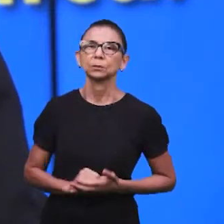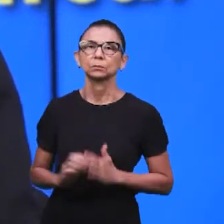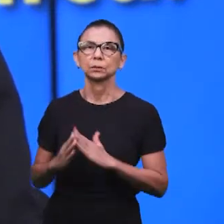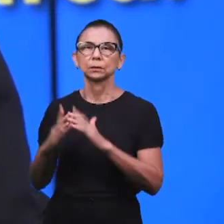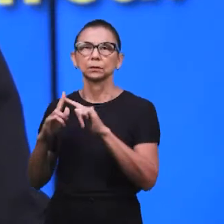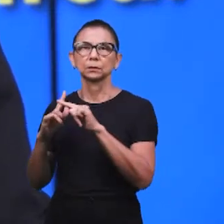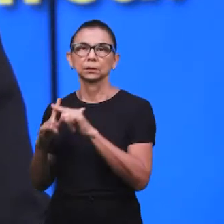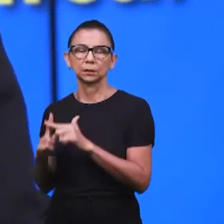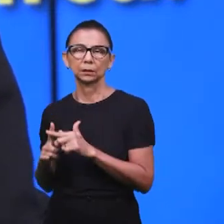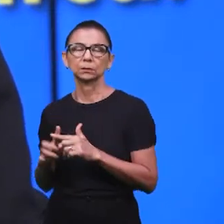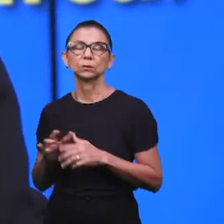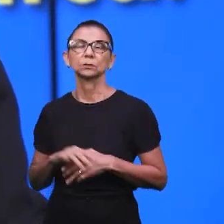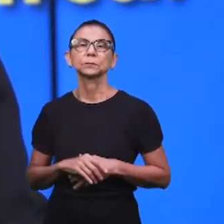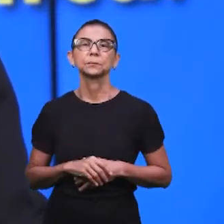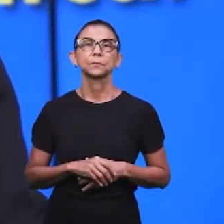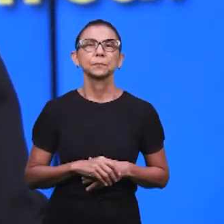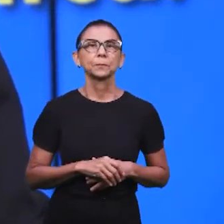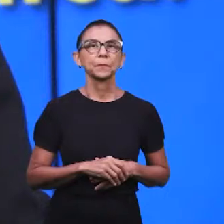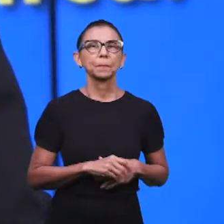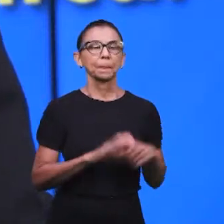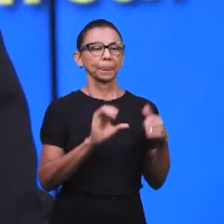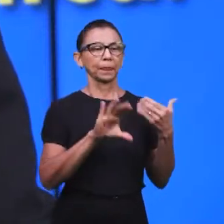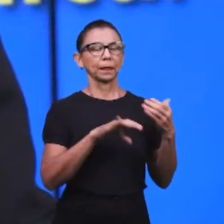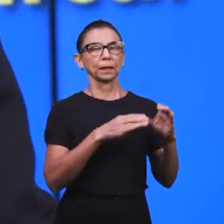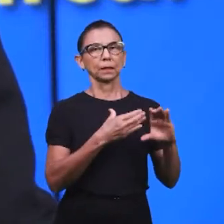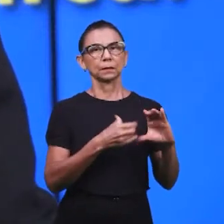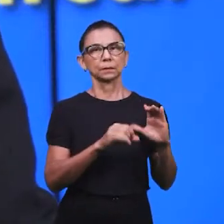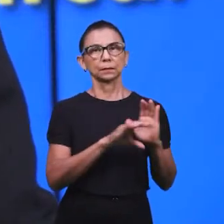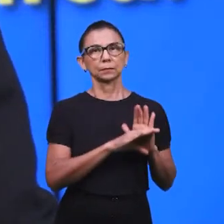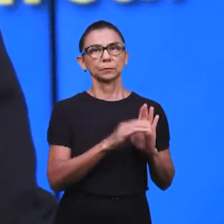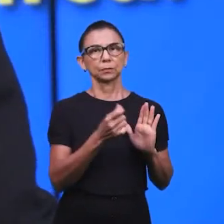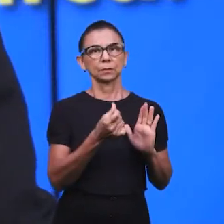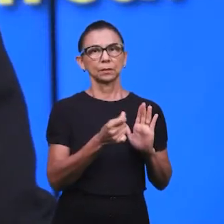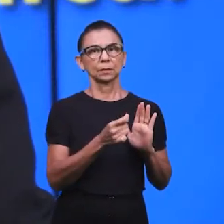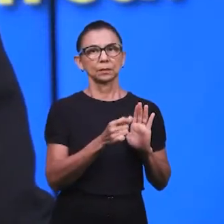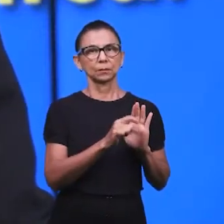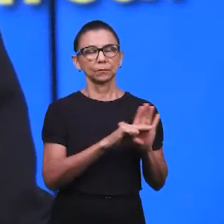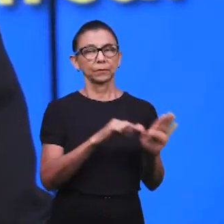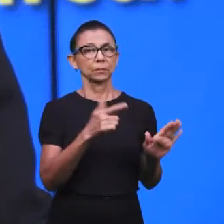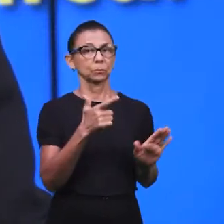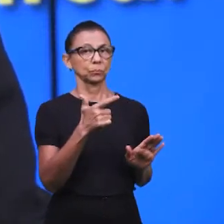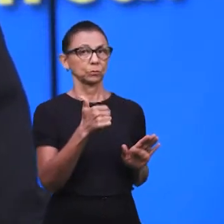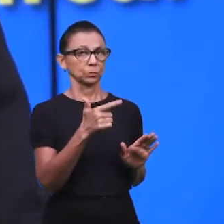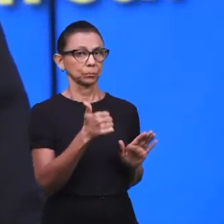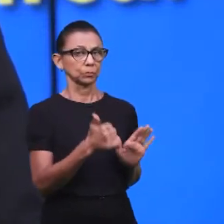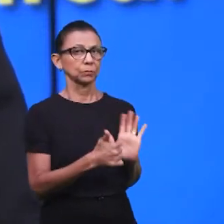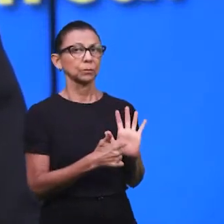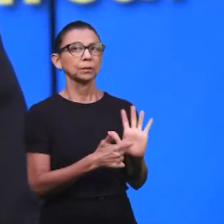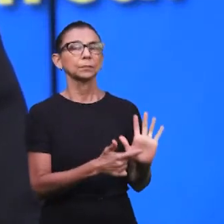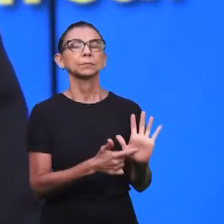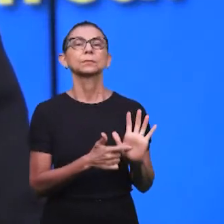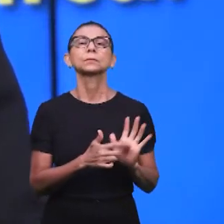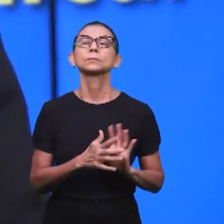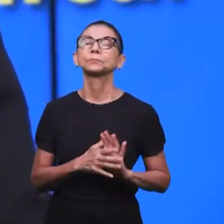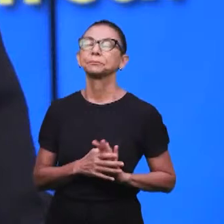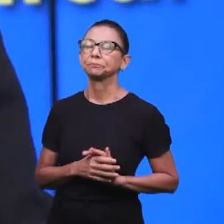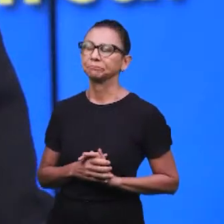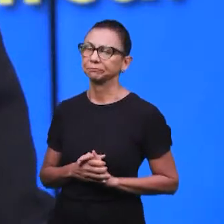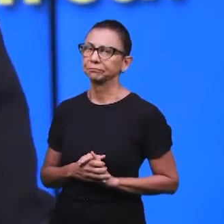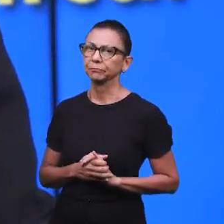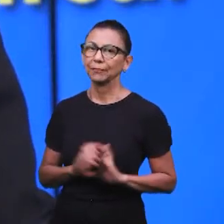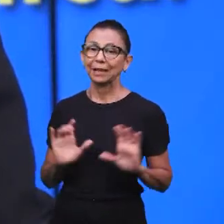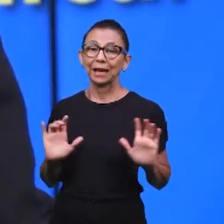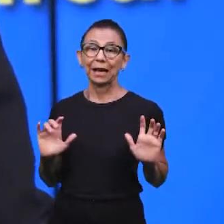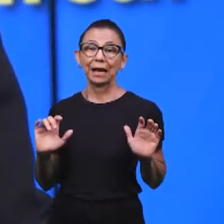muito rápido que a igreja será arrebatada. E aqui em Cantares, capítulo 6, no verso 12, vai